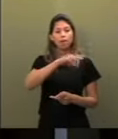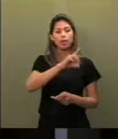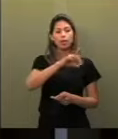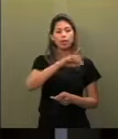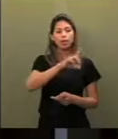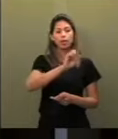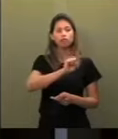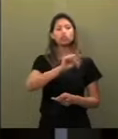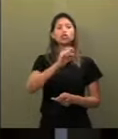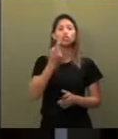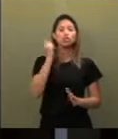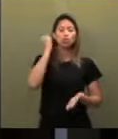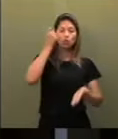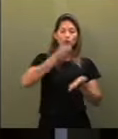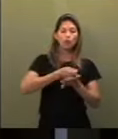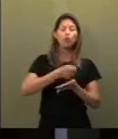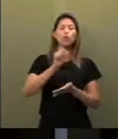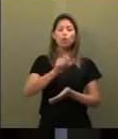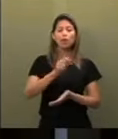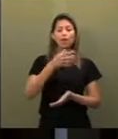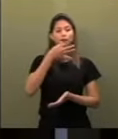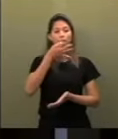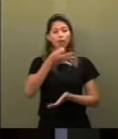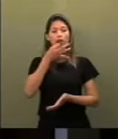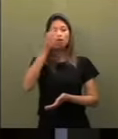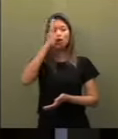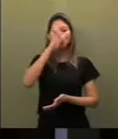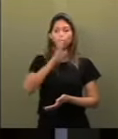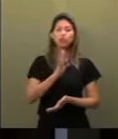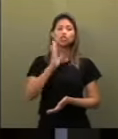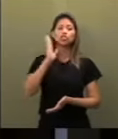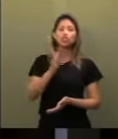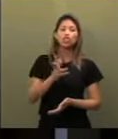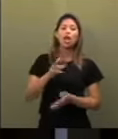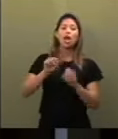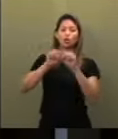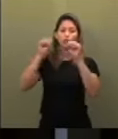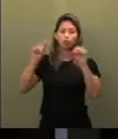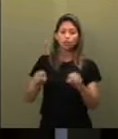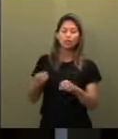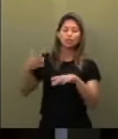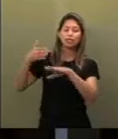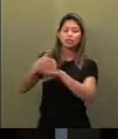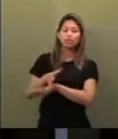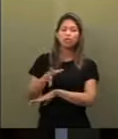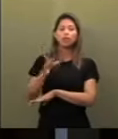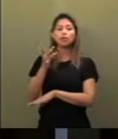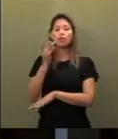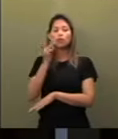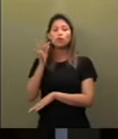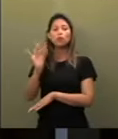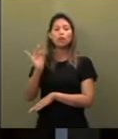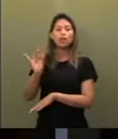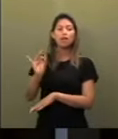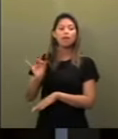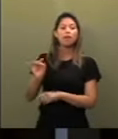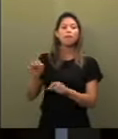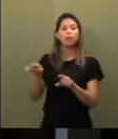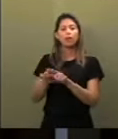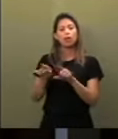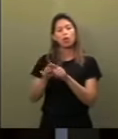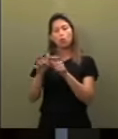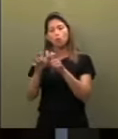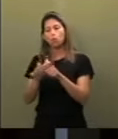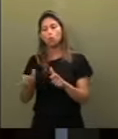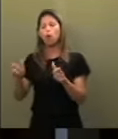o Brasil já vive um sistema semipresidencialista, com enorme poder